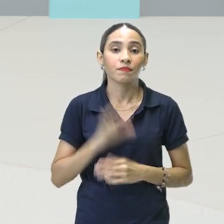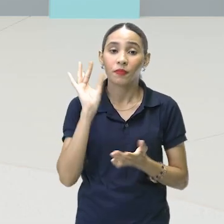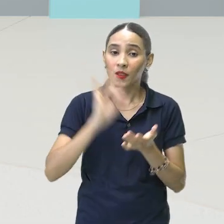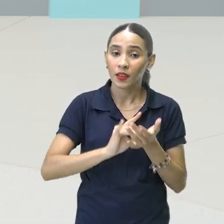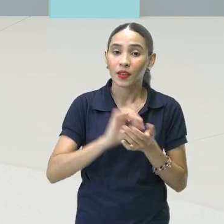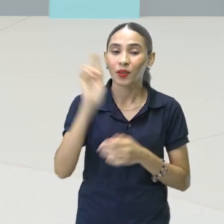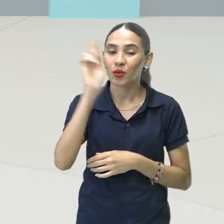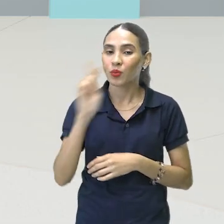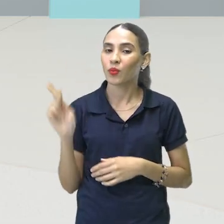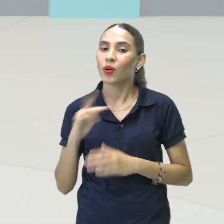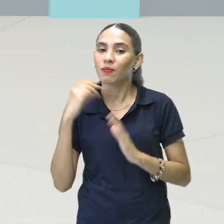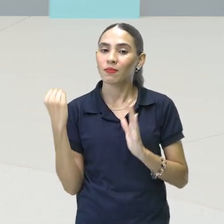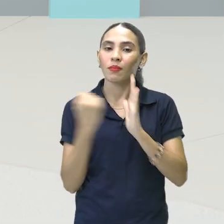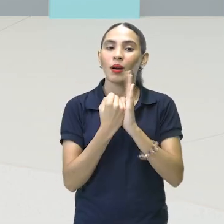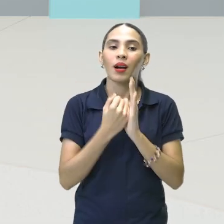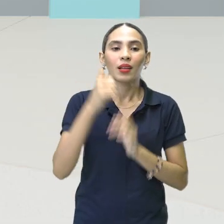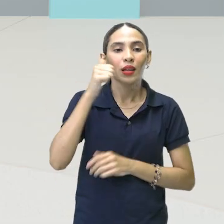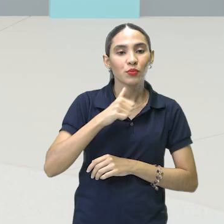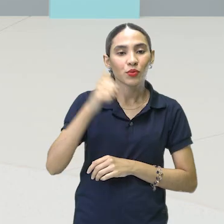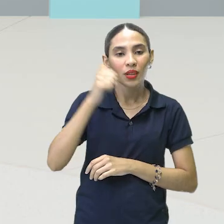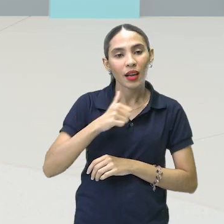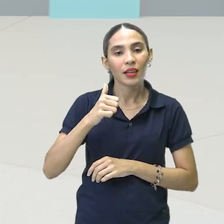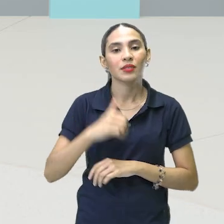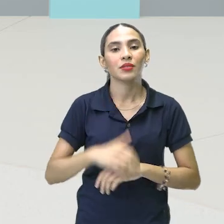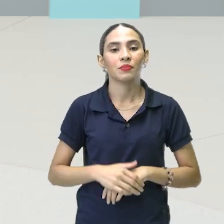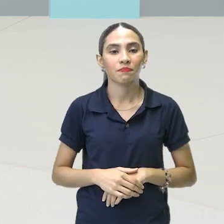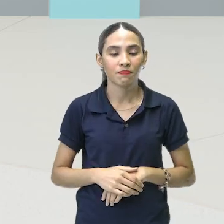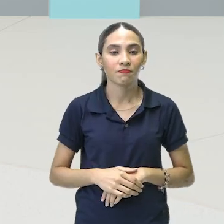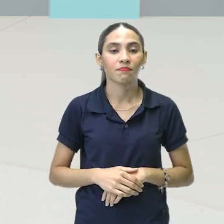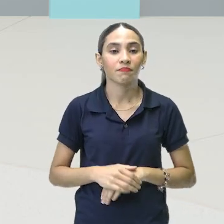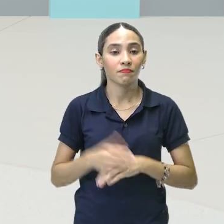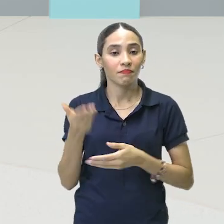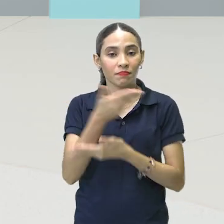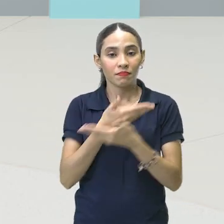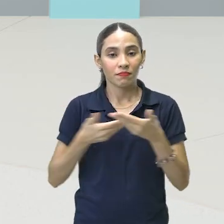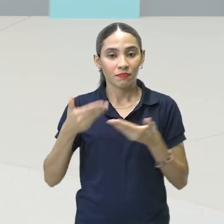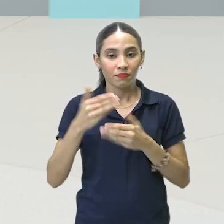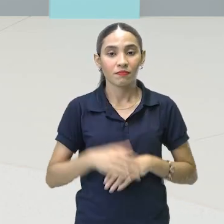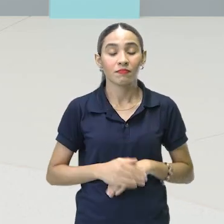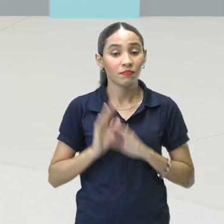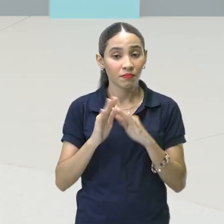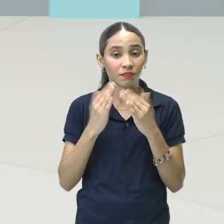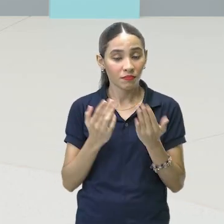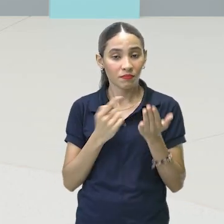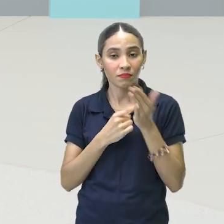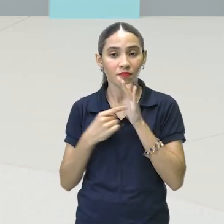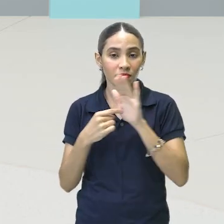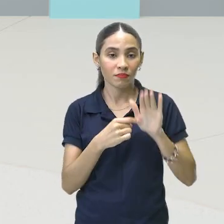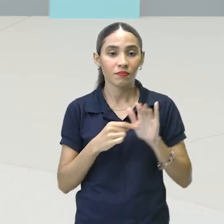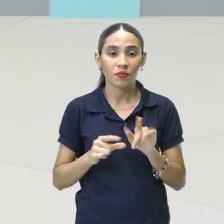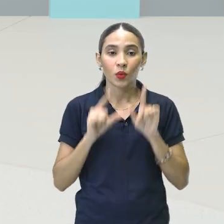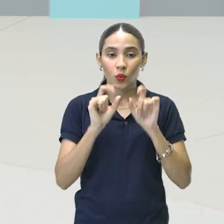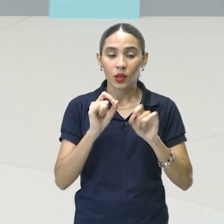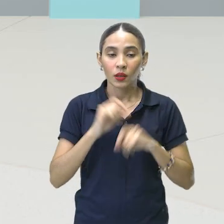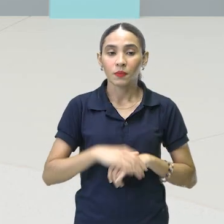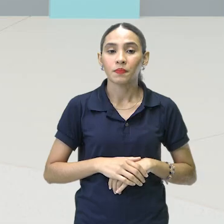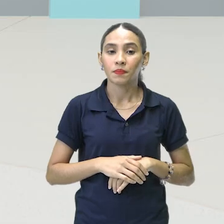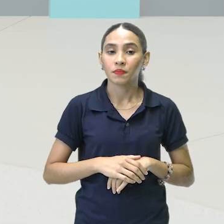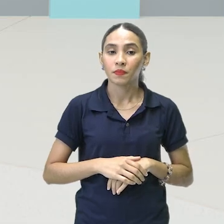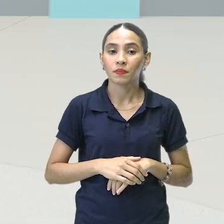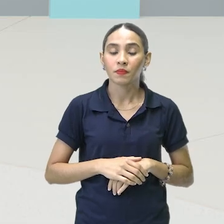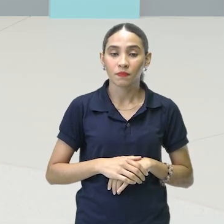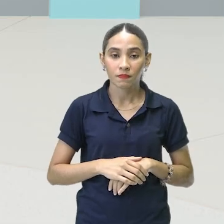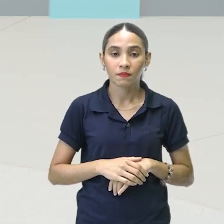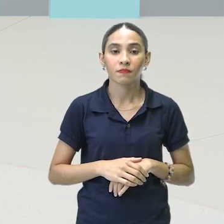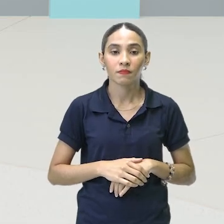Uma verdadeira história simbólica das mulheres na civilização. Nesse banquete foi